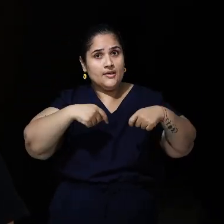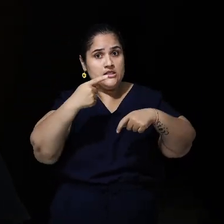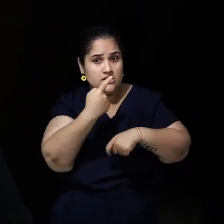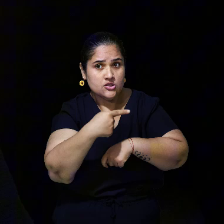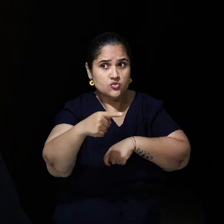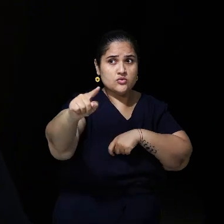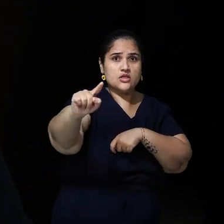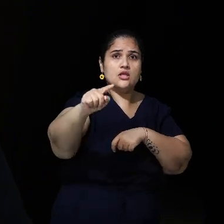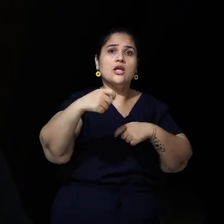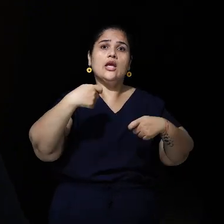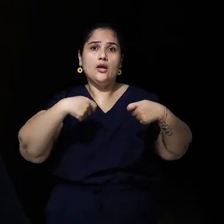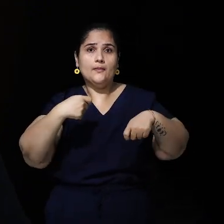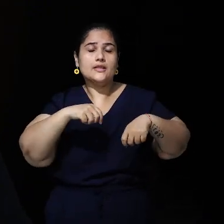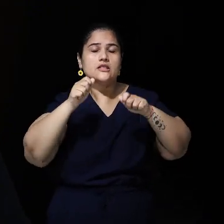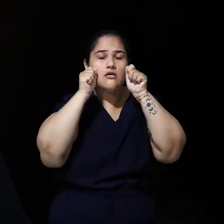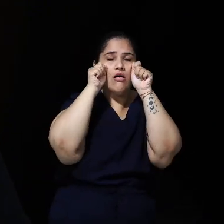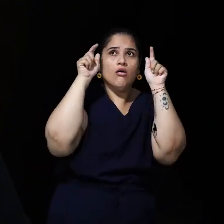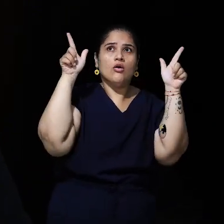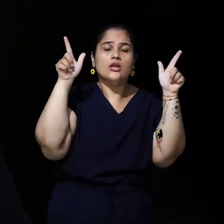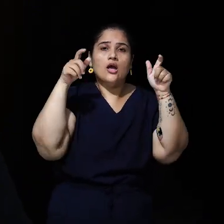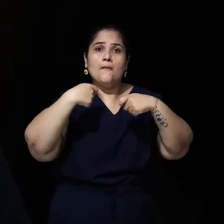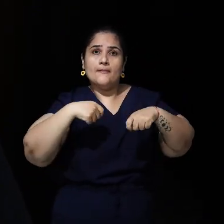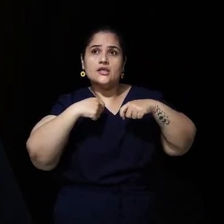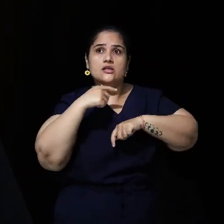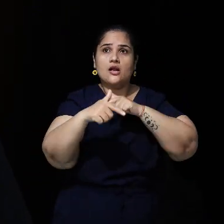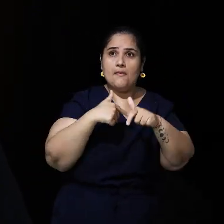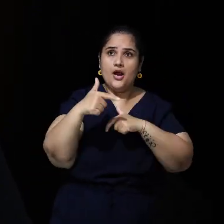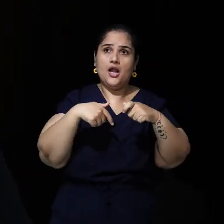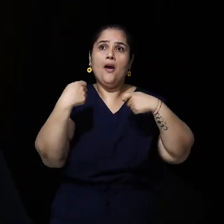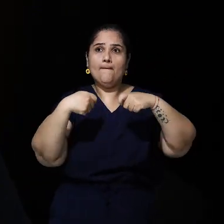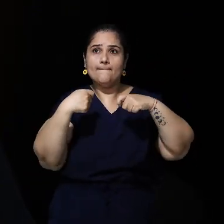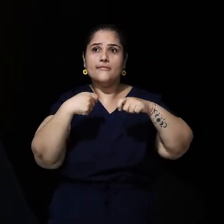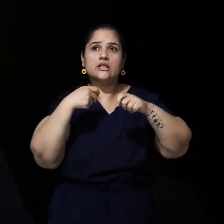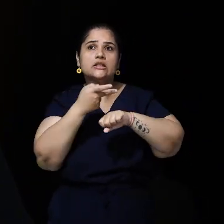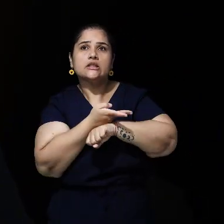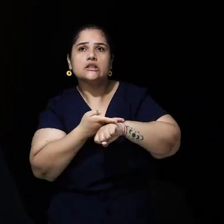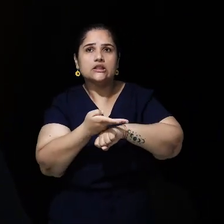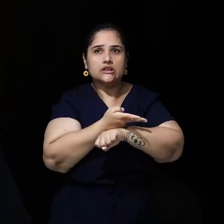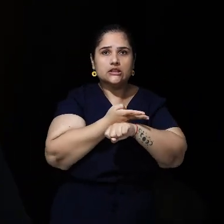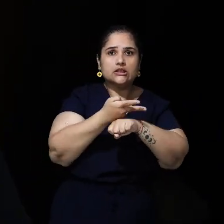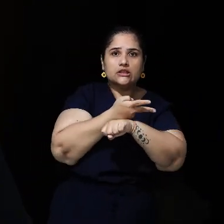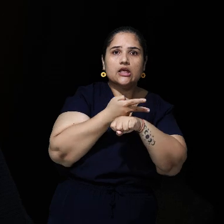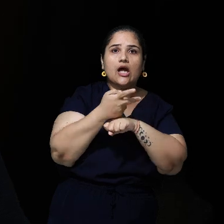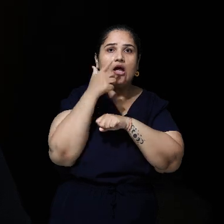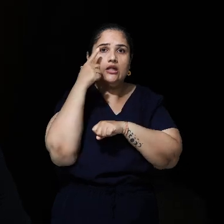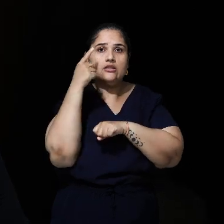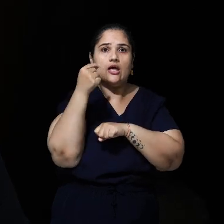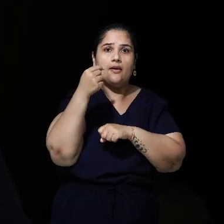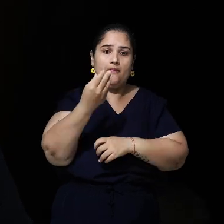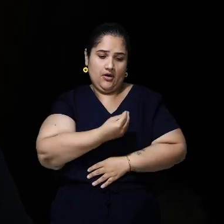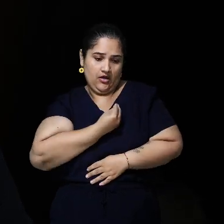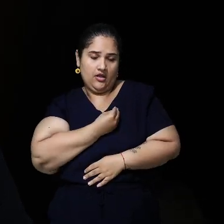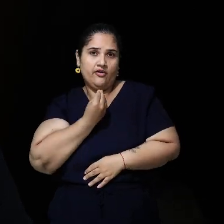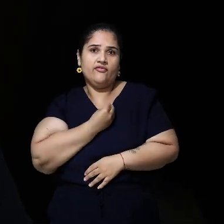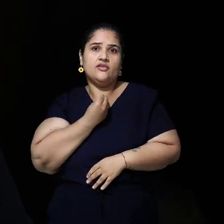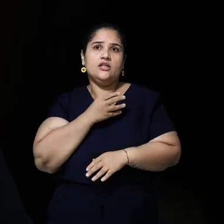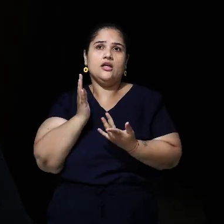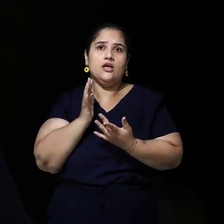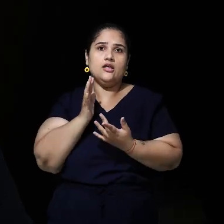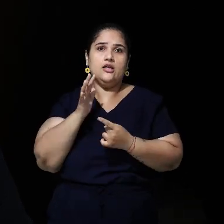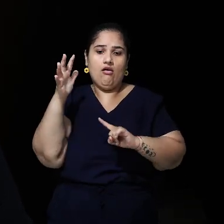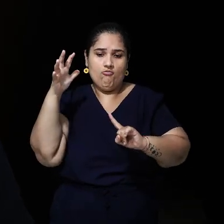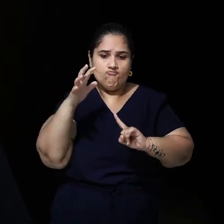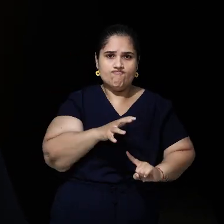preciso acordar, eu preciso trabalhar, eu preciso de alguma forma buscar sair daquela vida que a depressão me dá.